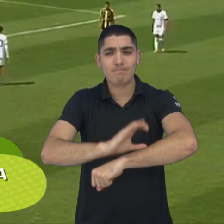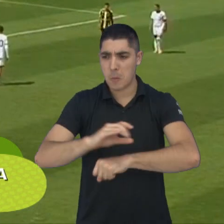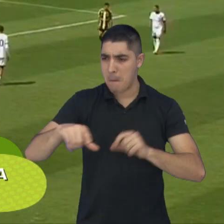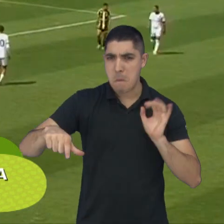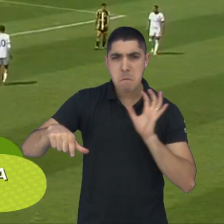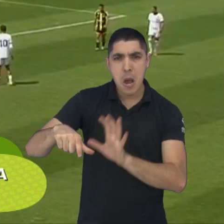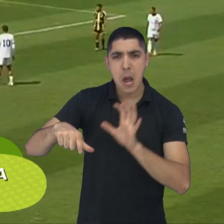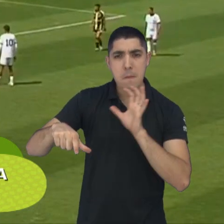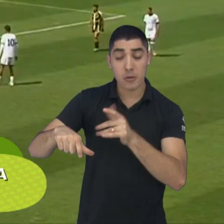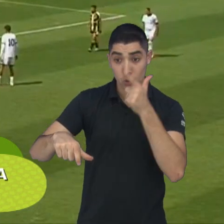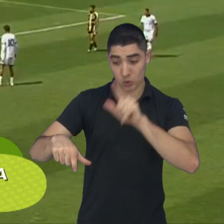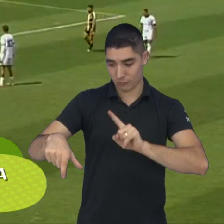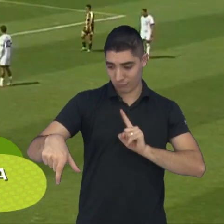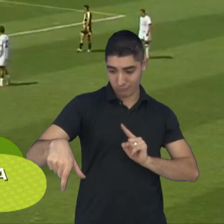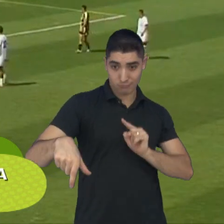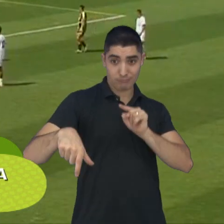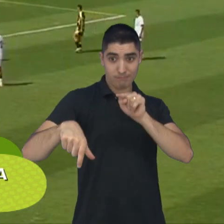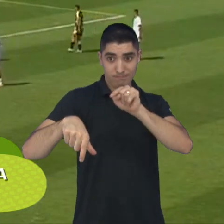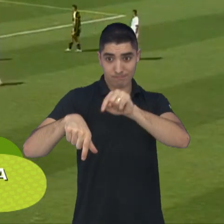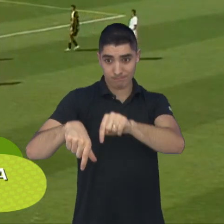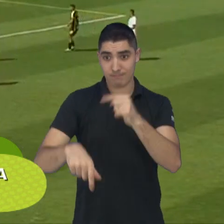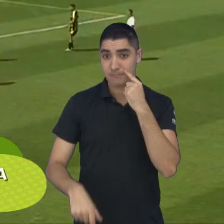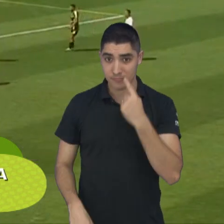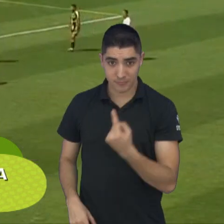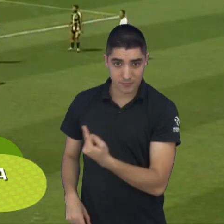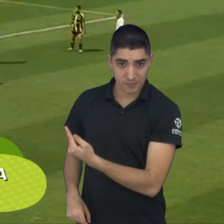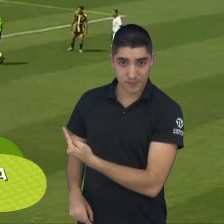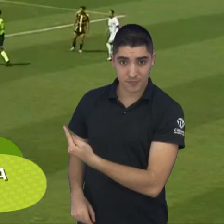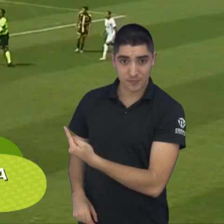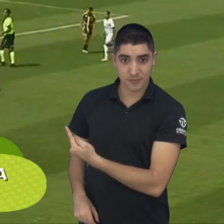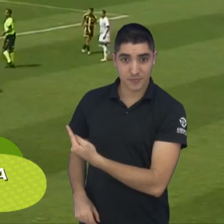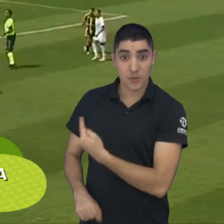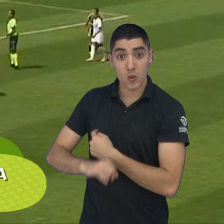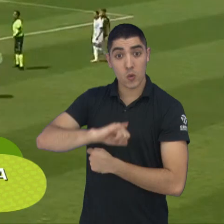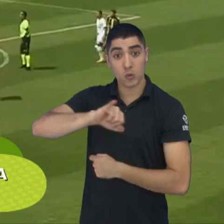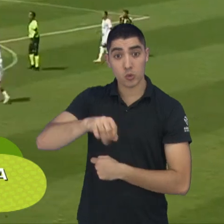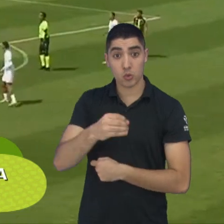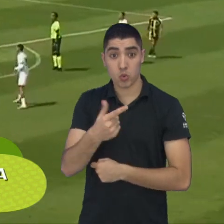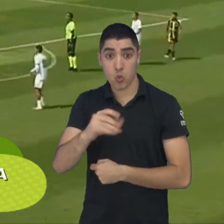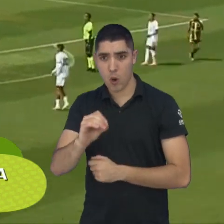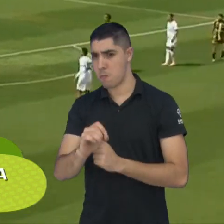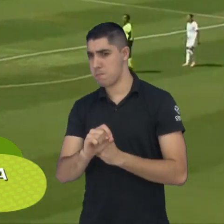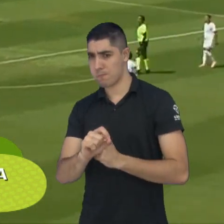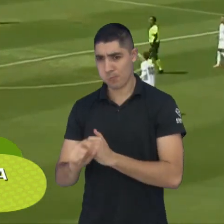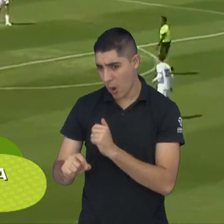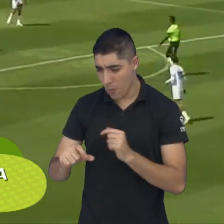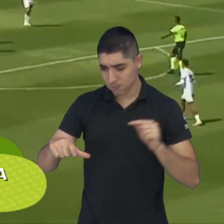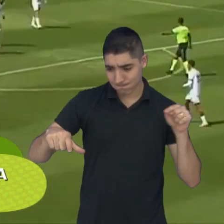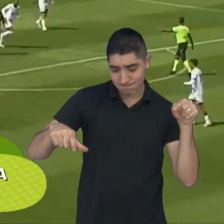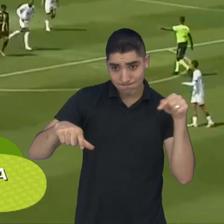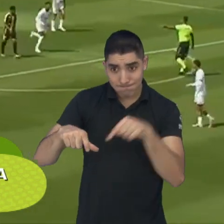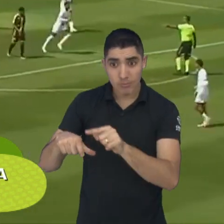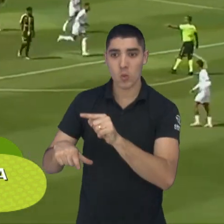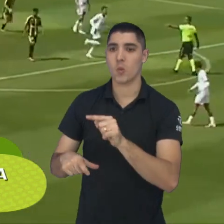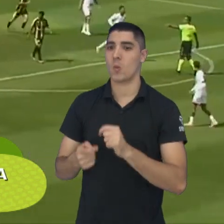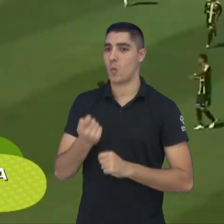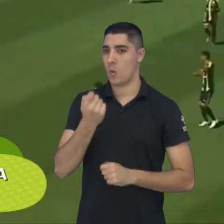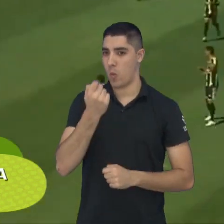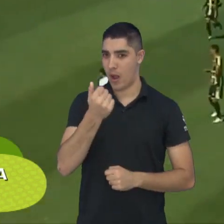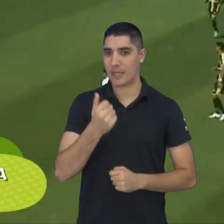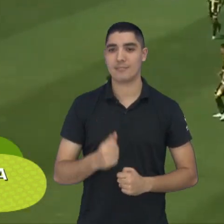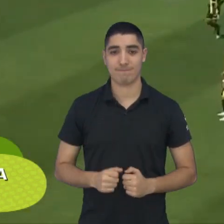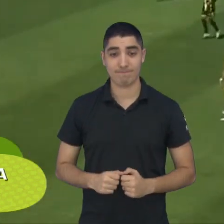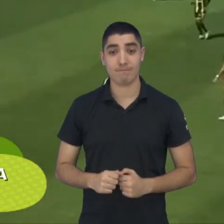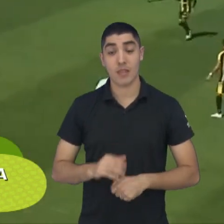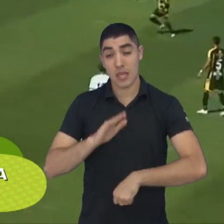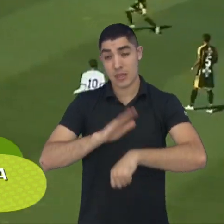Carlense, escanteio pela direita, na cobrança para o meio da área, o zagueirão João Vitor tocou de cabeça, passando perto à direita de Rodrigo.